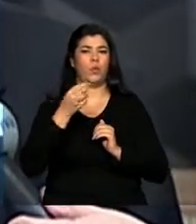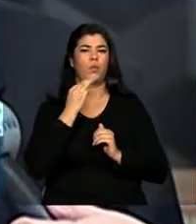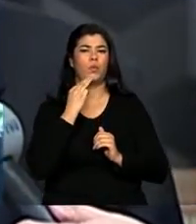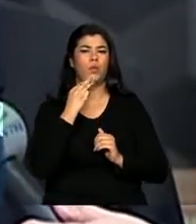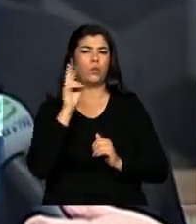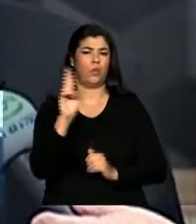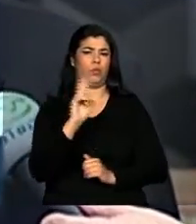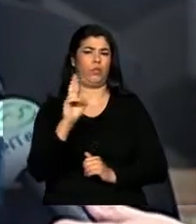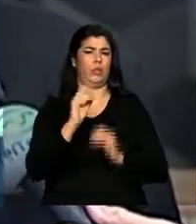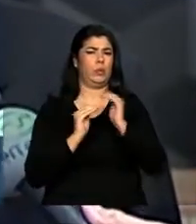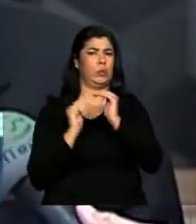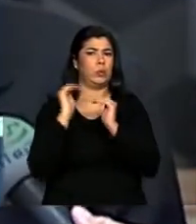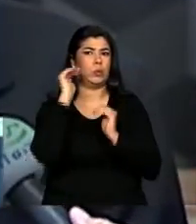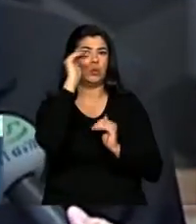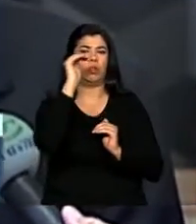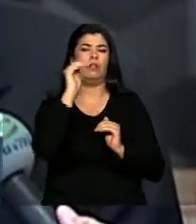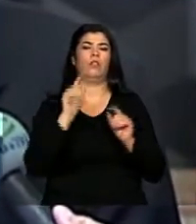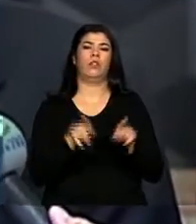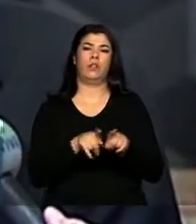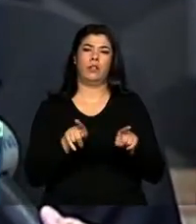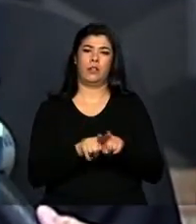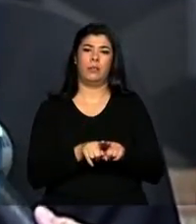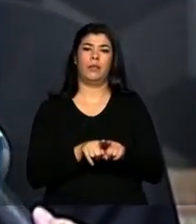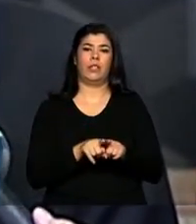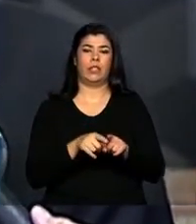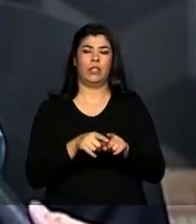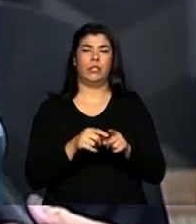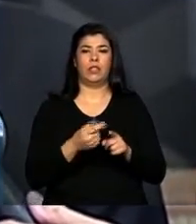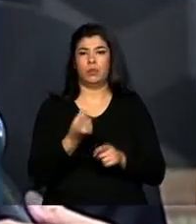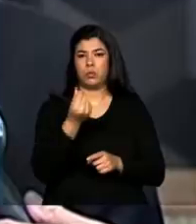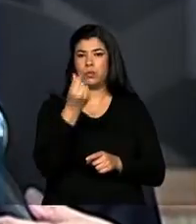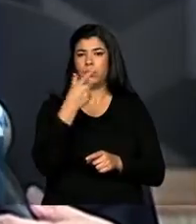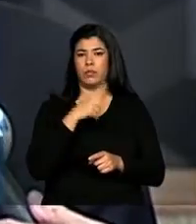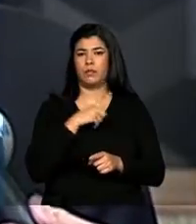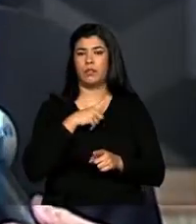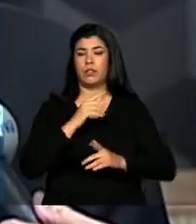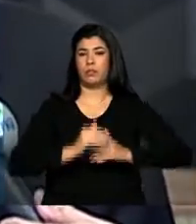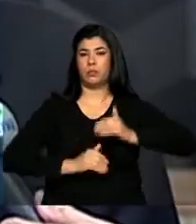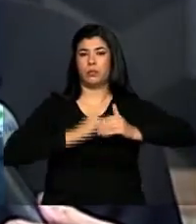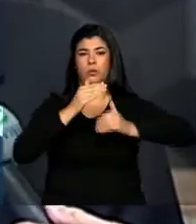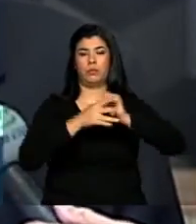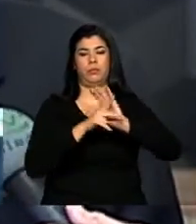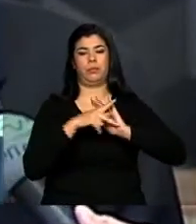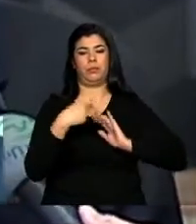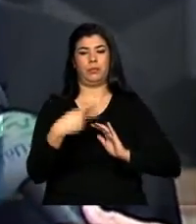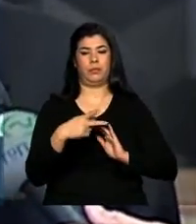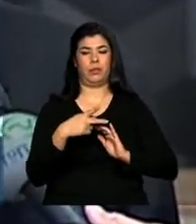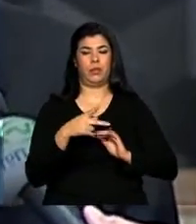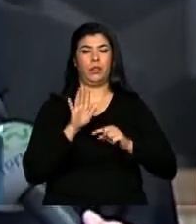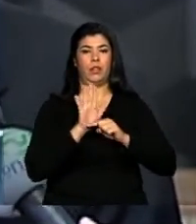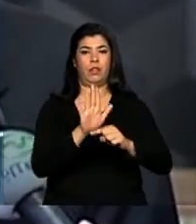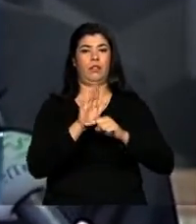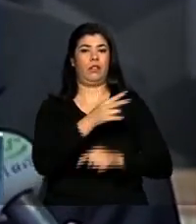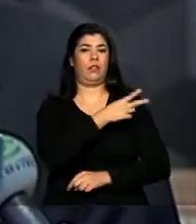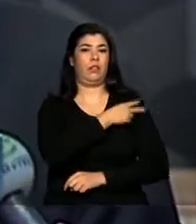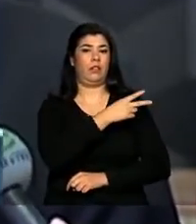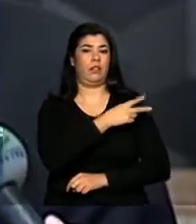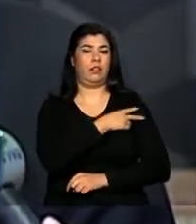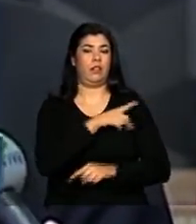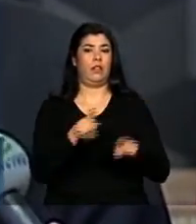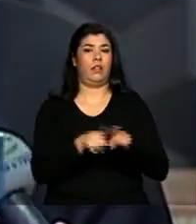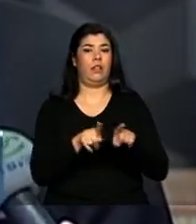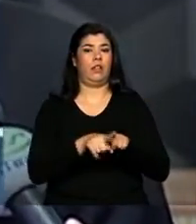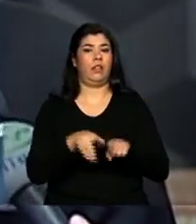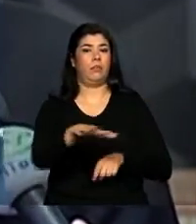de reais. Além do aumento dos recursos, nós teremos também avanços na assistência técnica e extensão